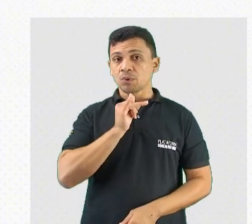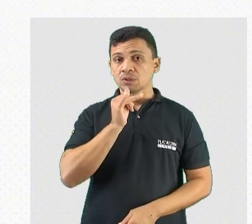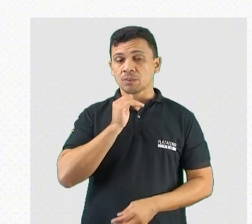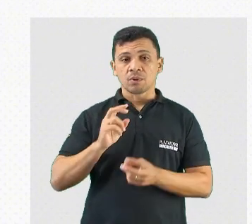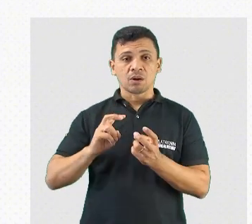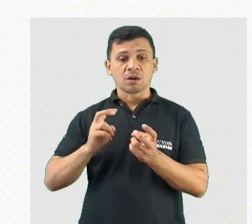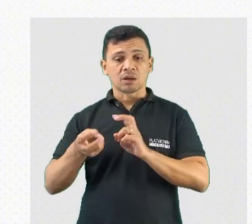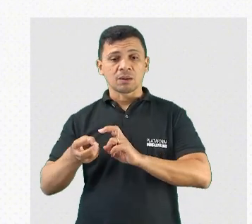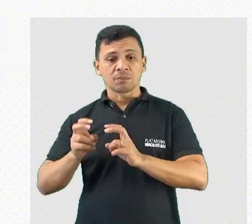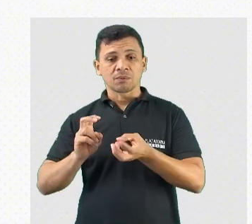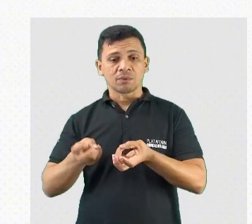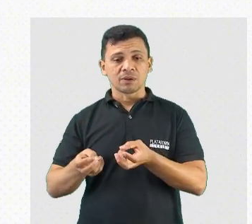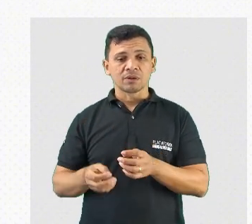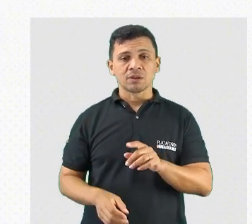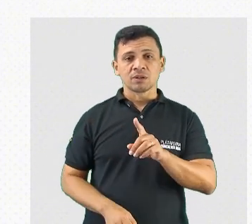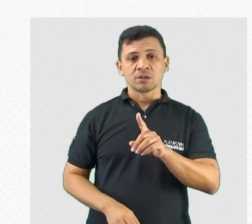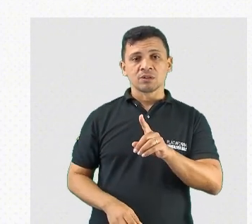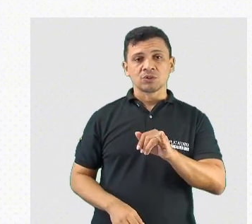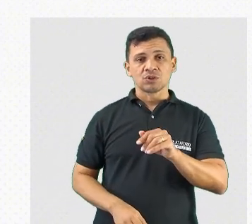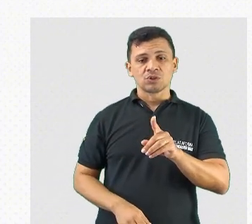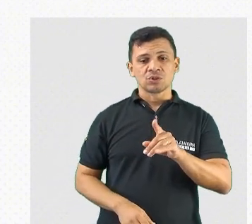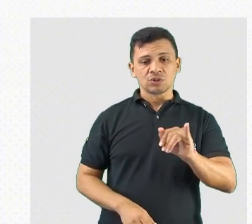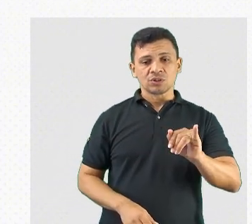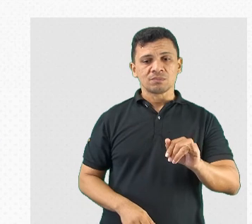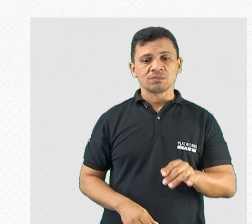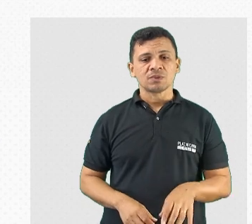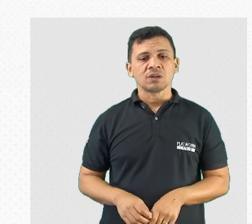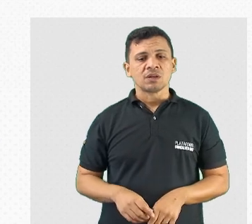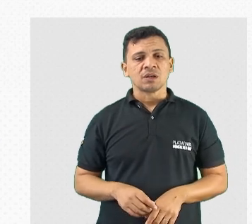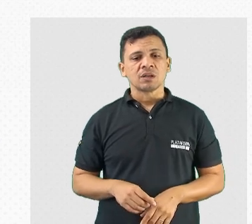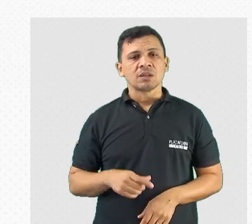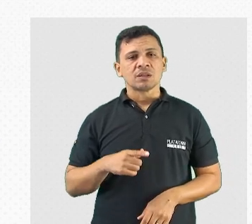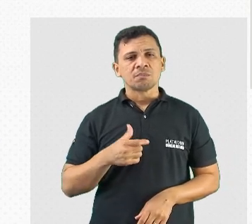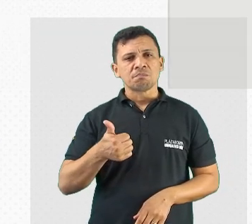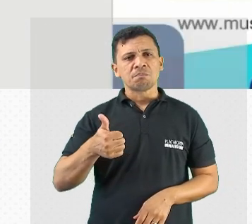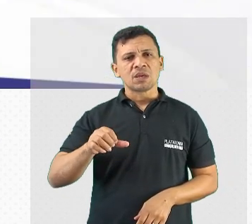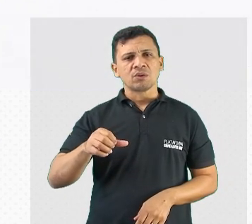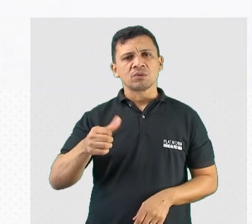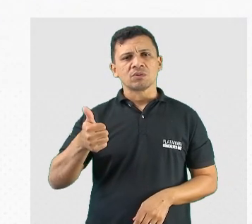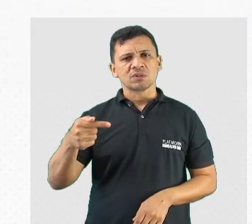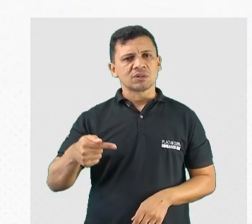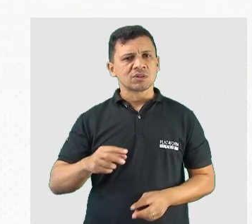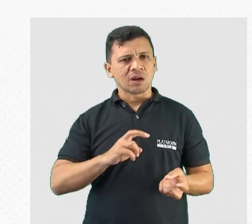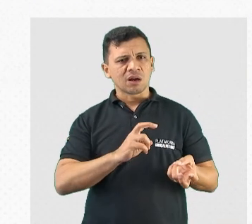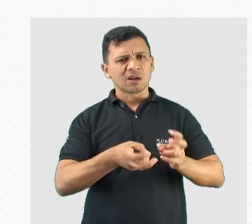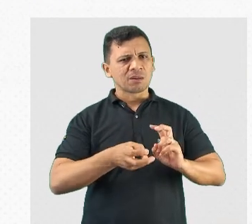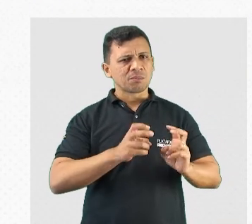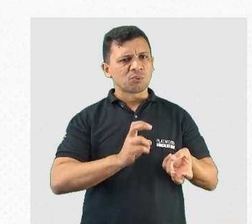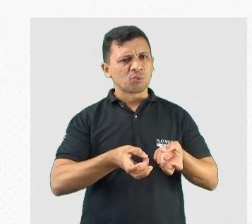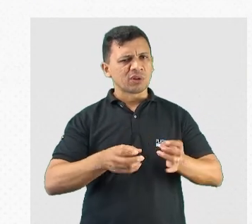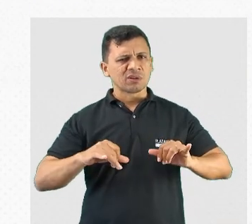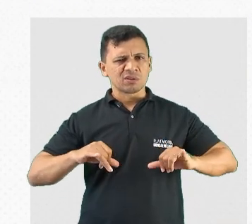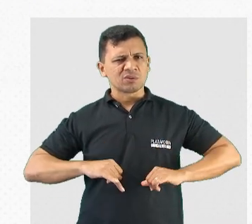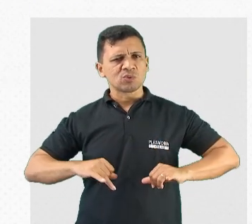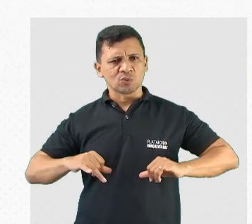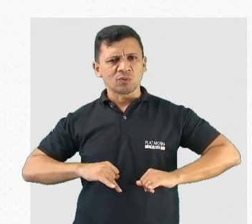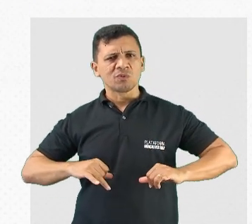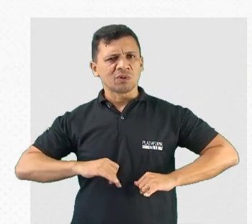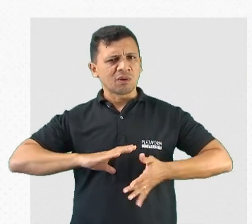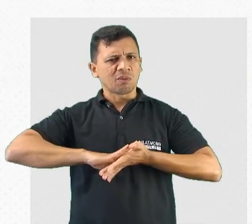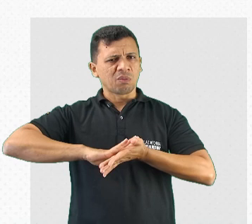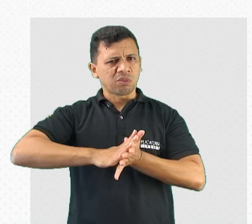a mestre Didi e Rubem Valentim, em 1917 e em 91, sofreram, a capoeira ainda sofre, mas na época foi bem mais